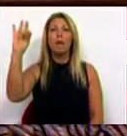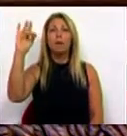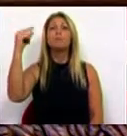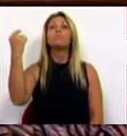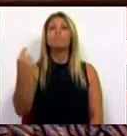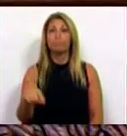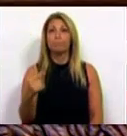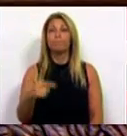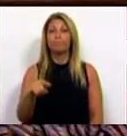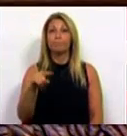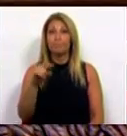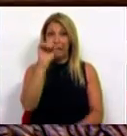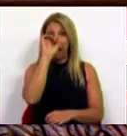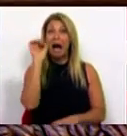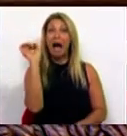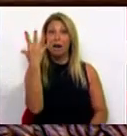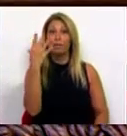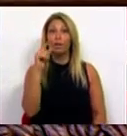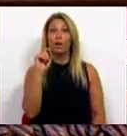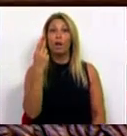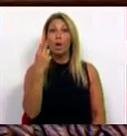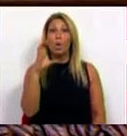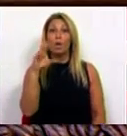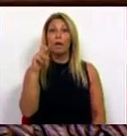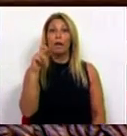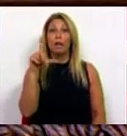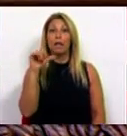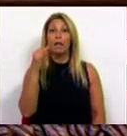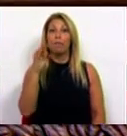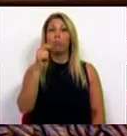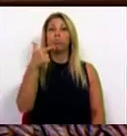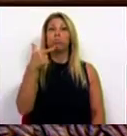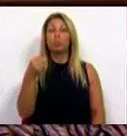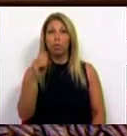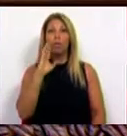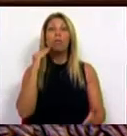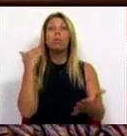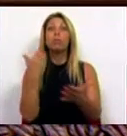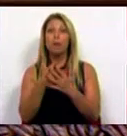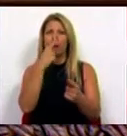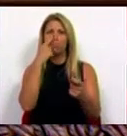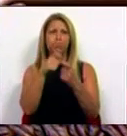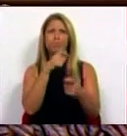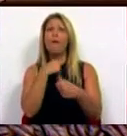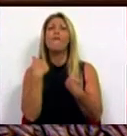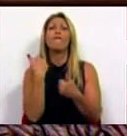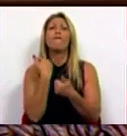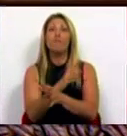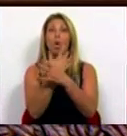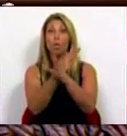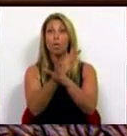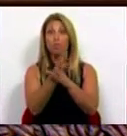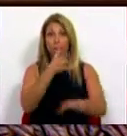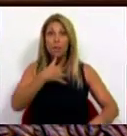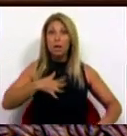de que o eucalipto é uma causa da dimensão dos fogos florestais. Isso foi-nos dito